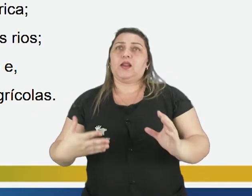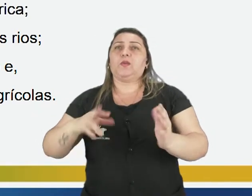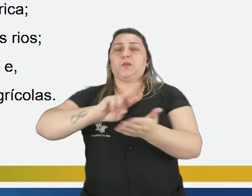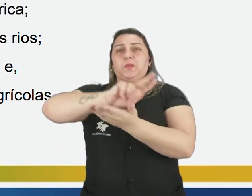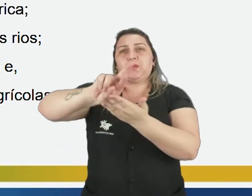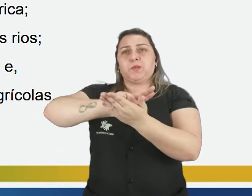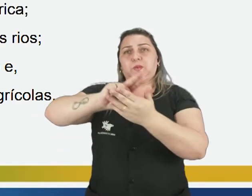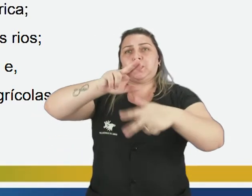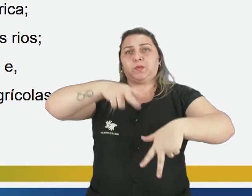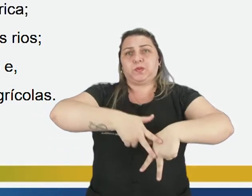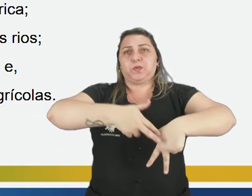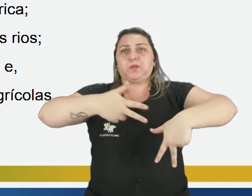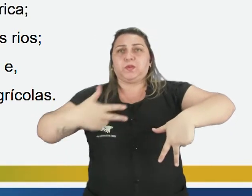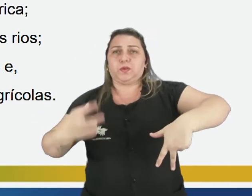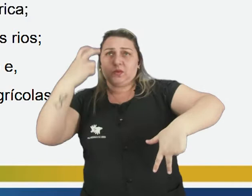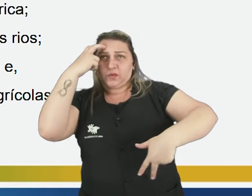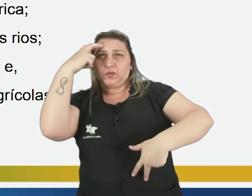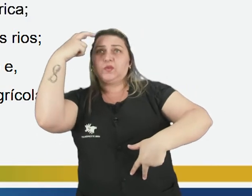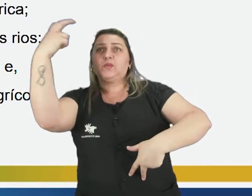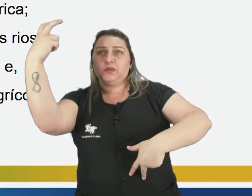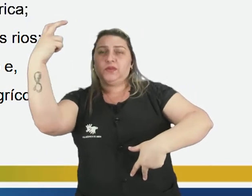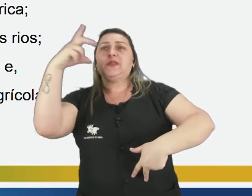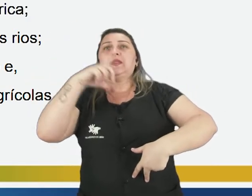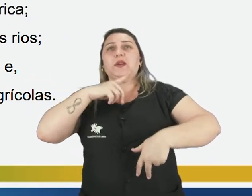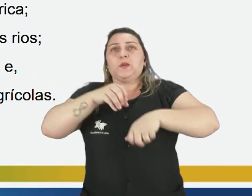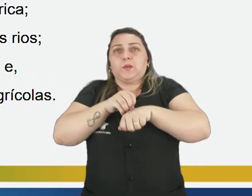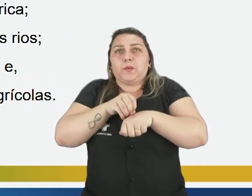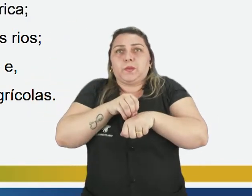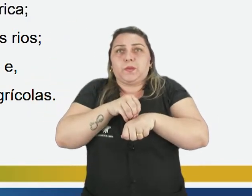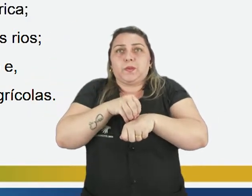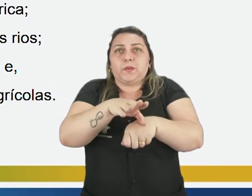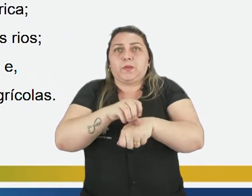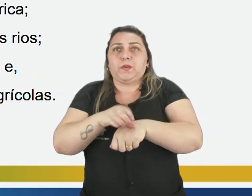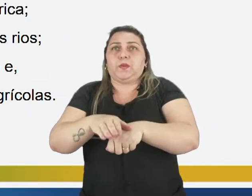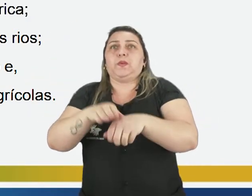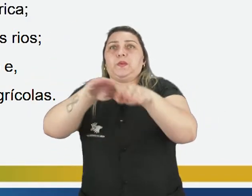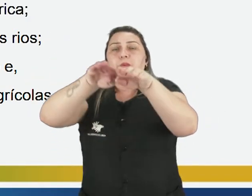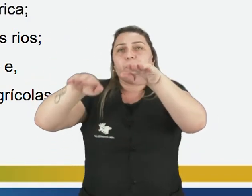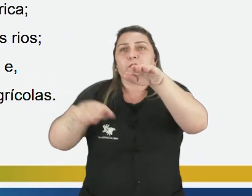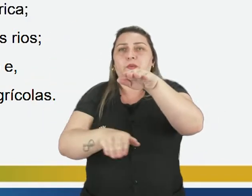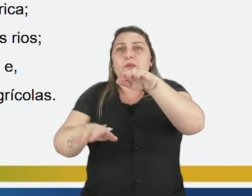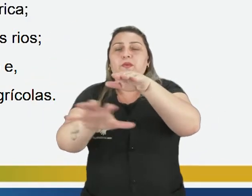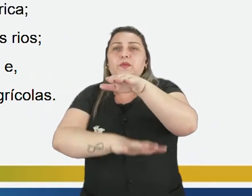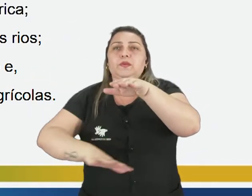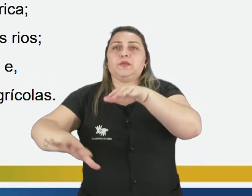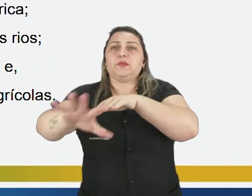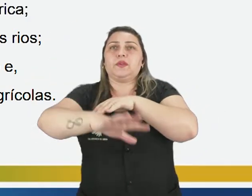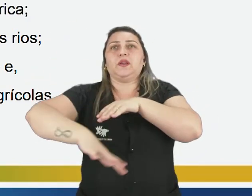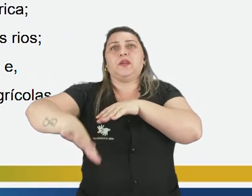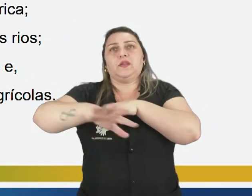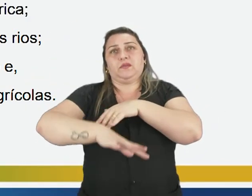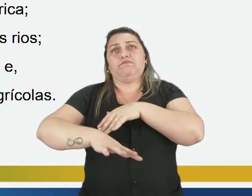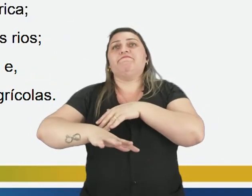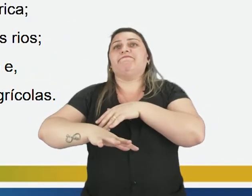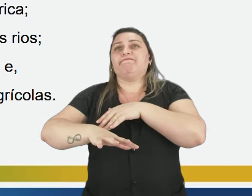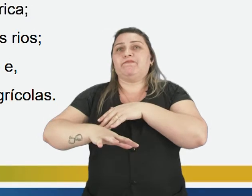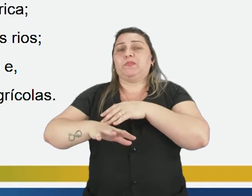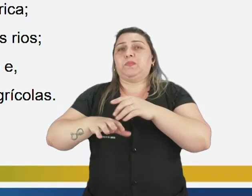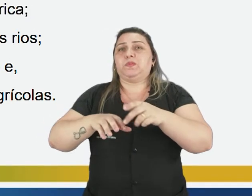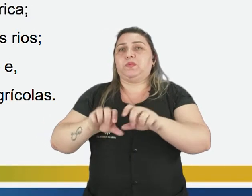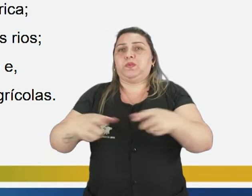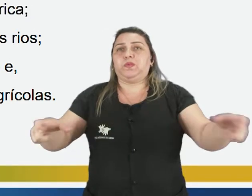pela diversidade étnica e cultural. Está distribuída de forma desigual no território. A alta